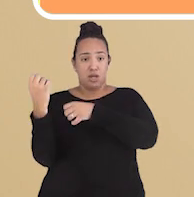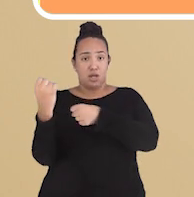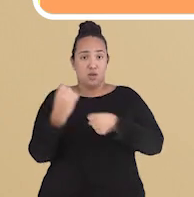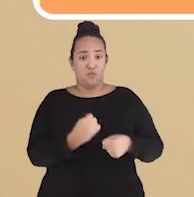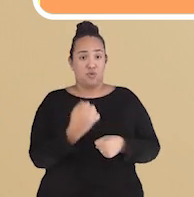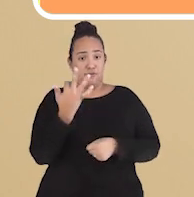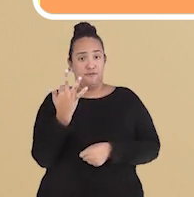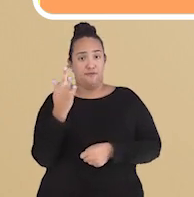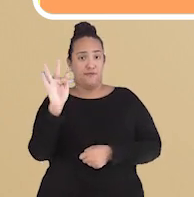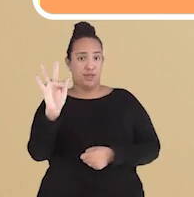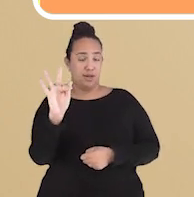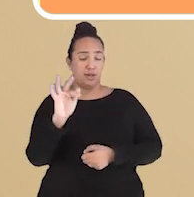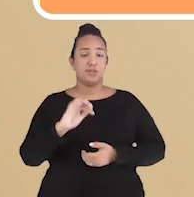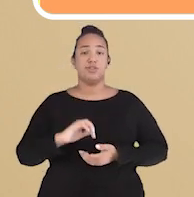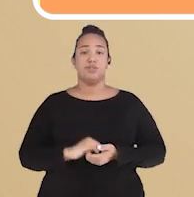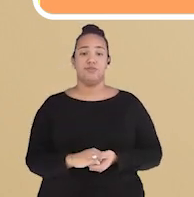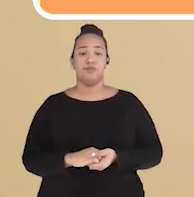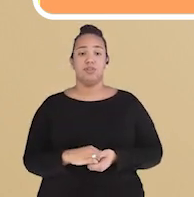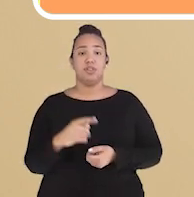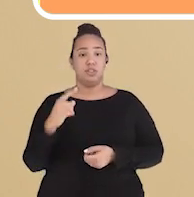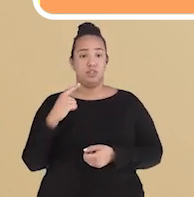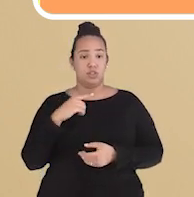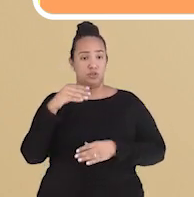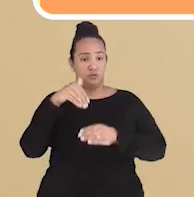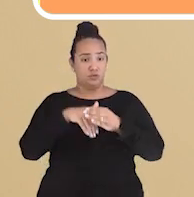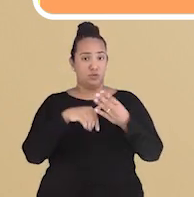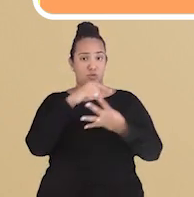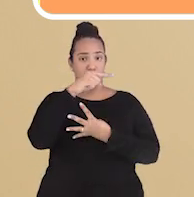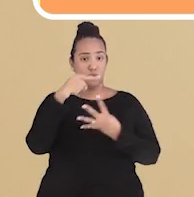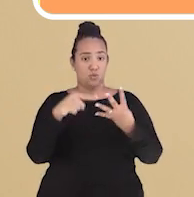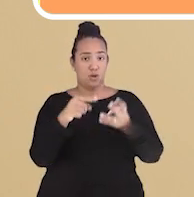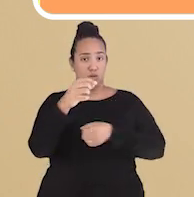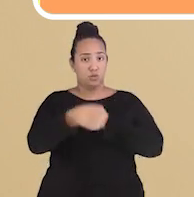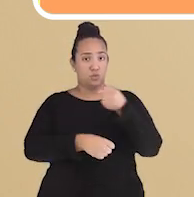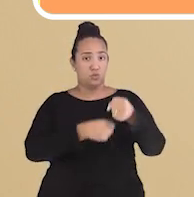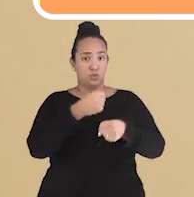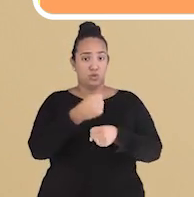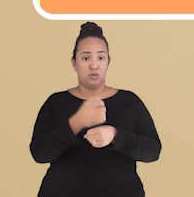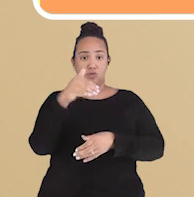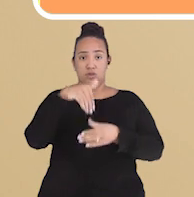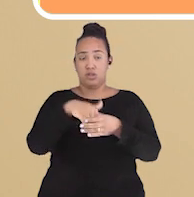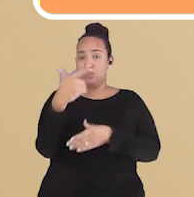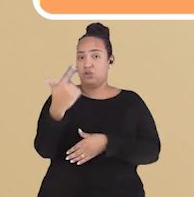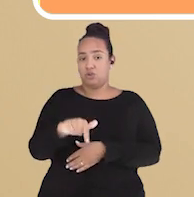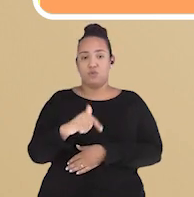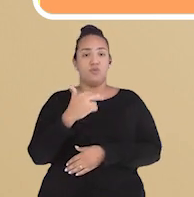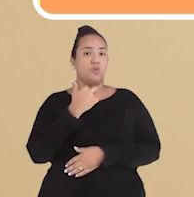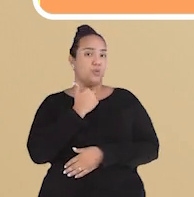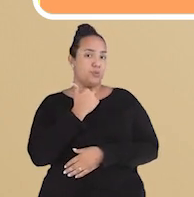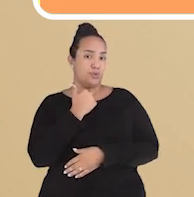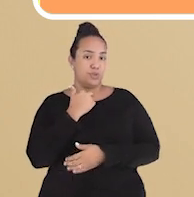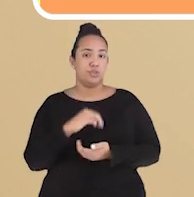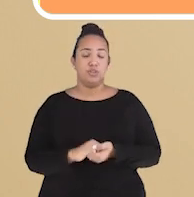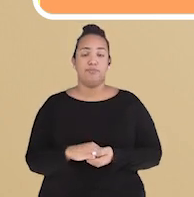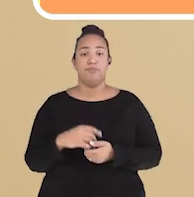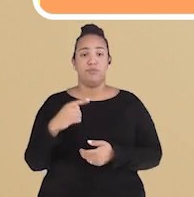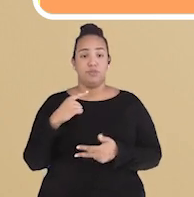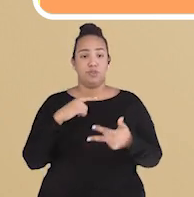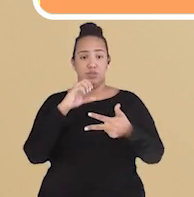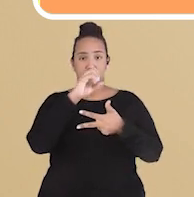sistema presidencialista com mandatos de 4 anos, sem direito à reeleição, separação entre os poderes